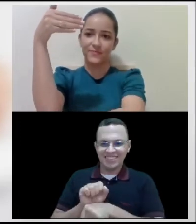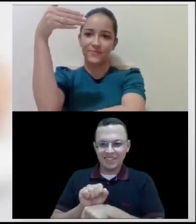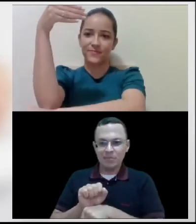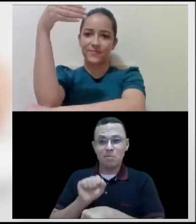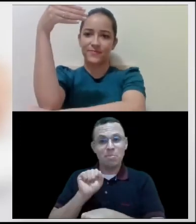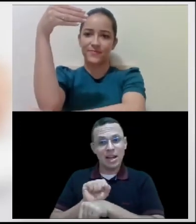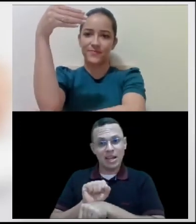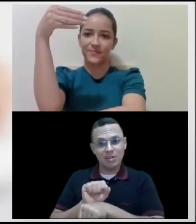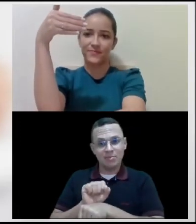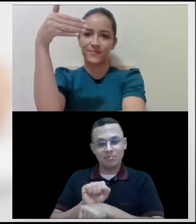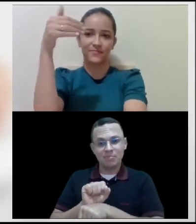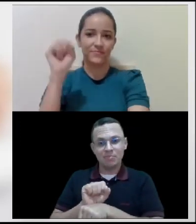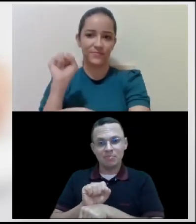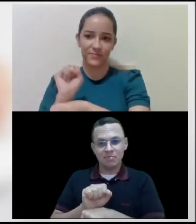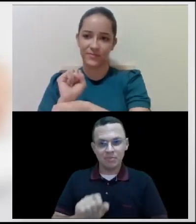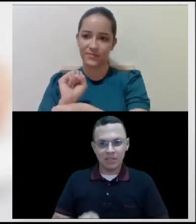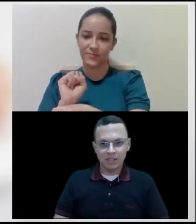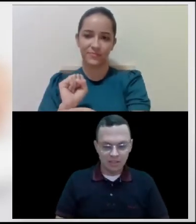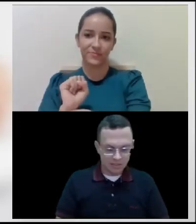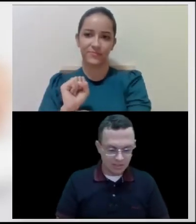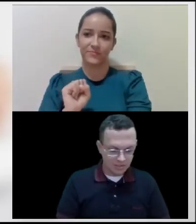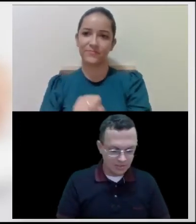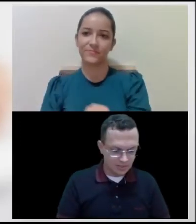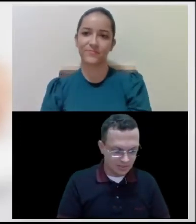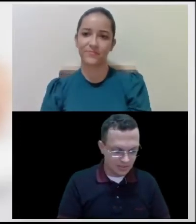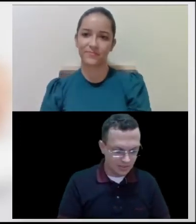parado, tá vendo? Parado.